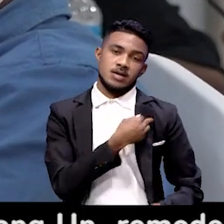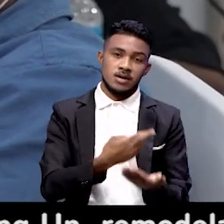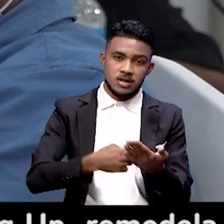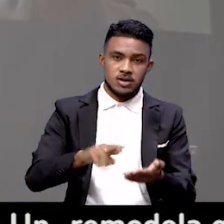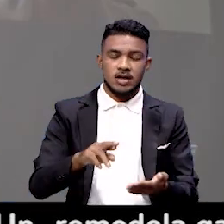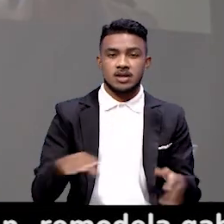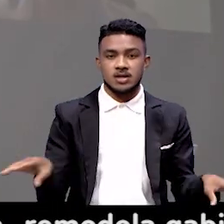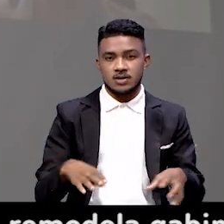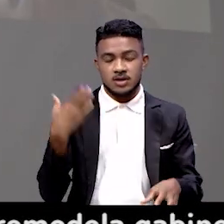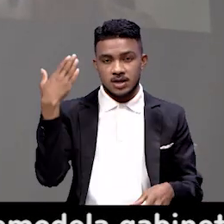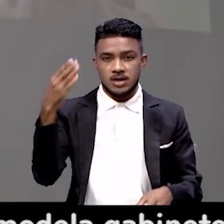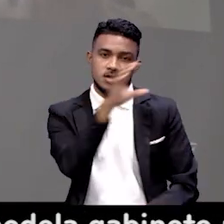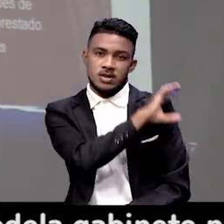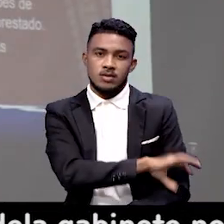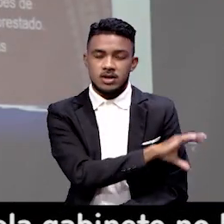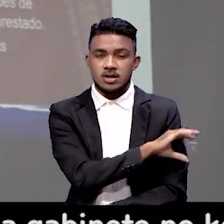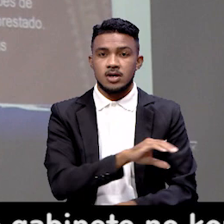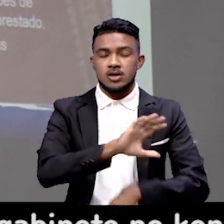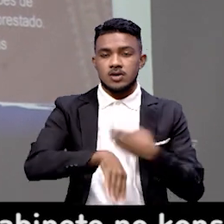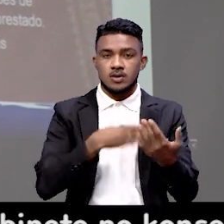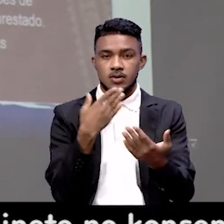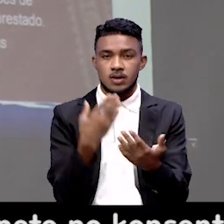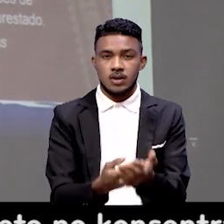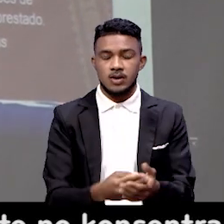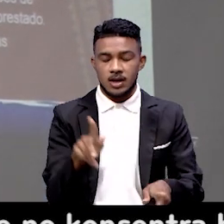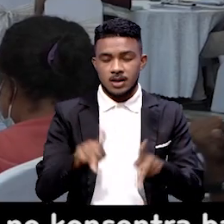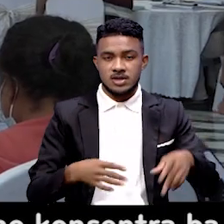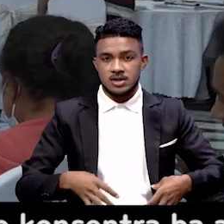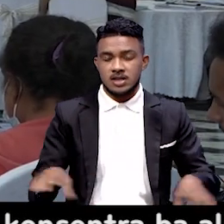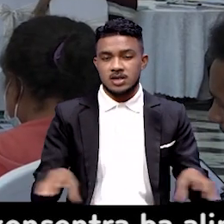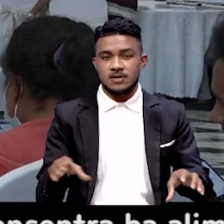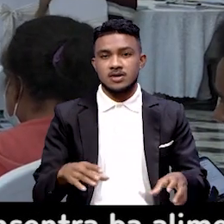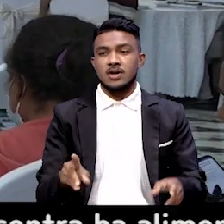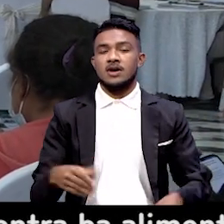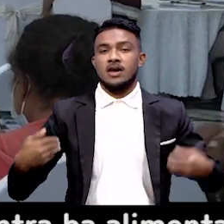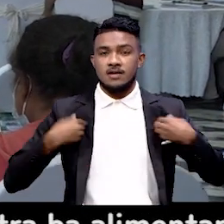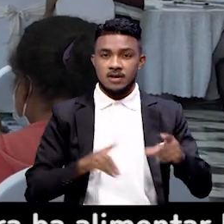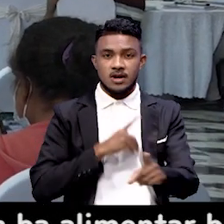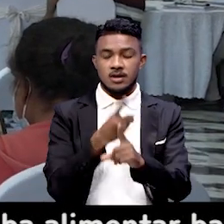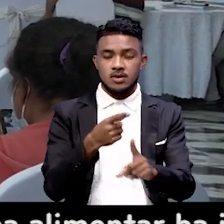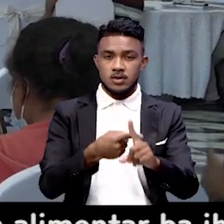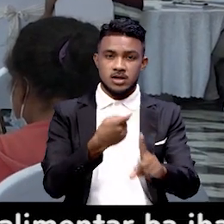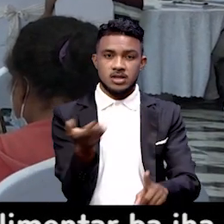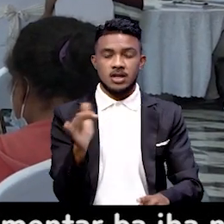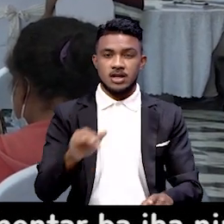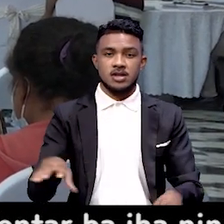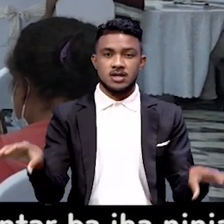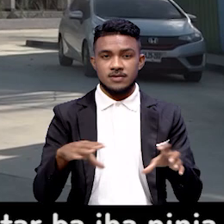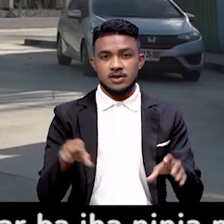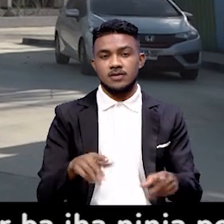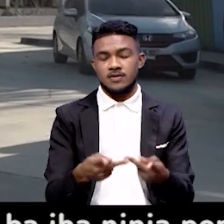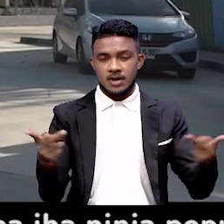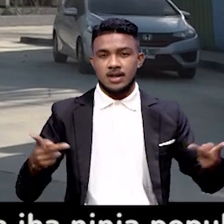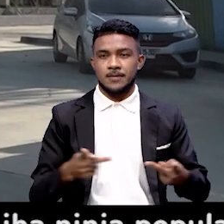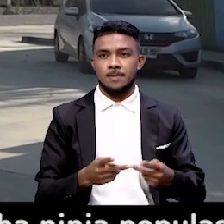sistema segurança sosial nune trabalhador sira ia direito ba assistência social husi sira ne serviço fatin. Laura da Cruz,